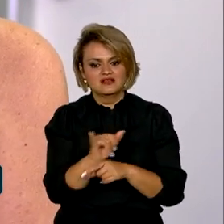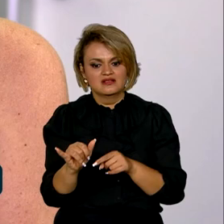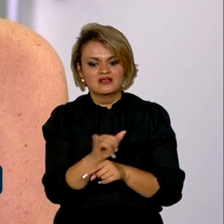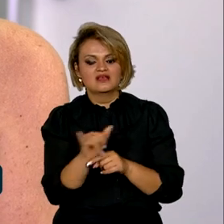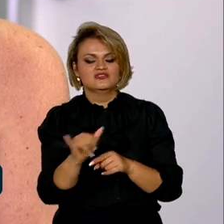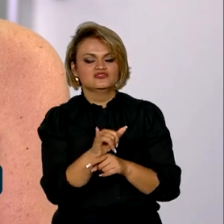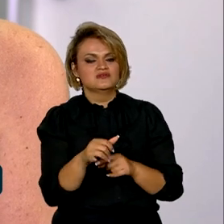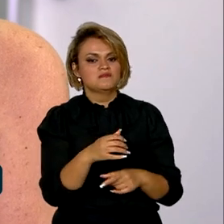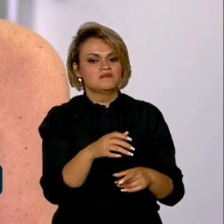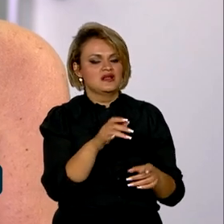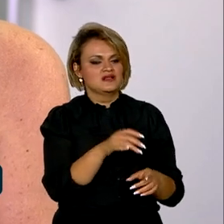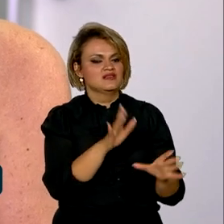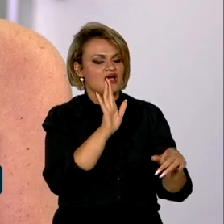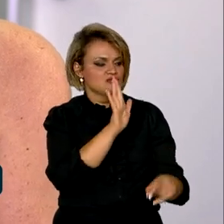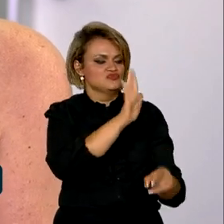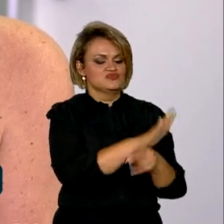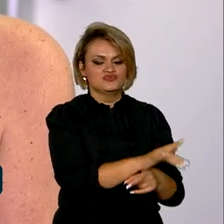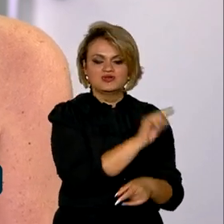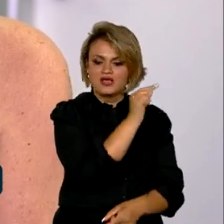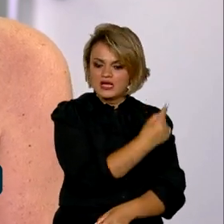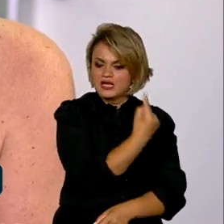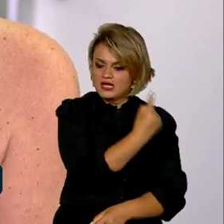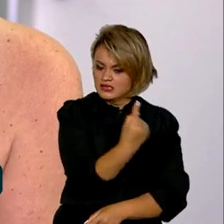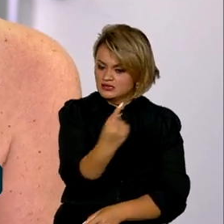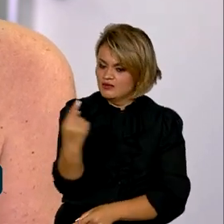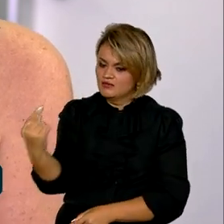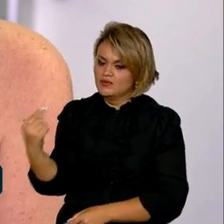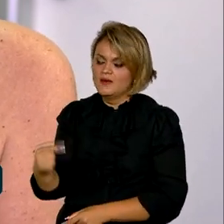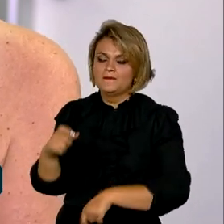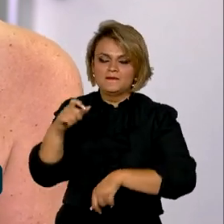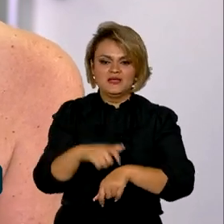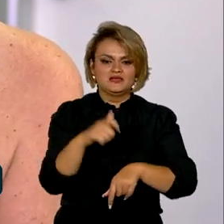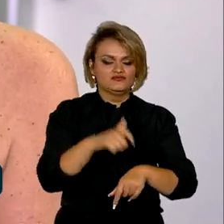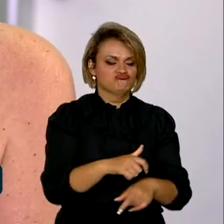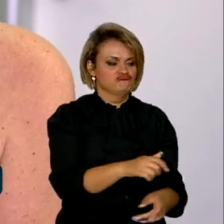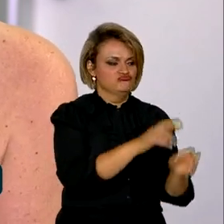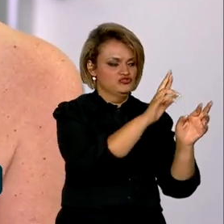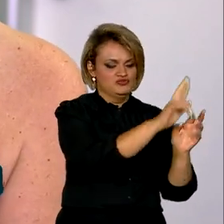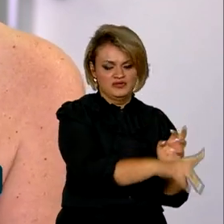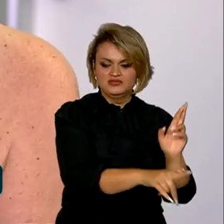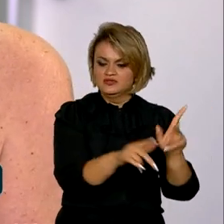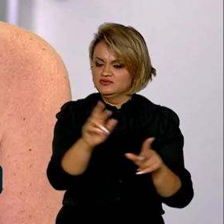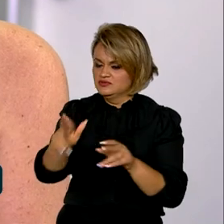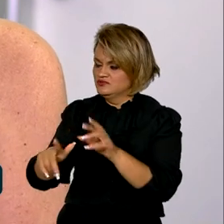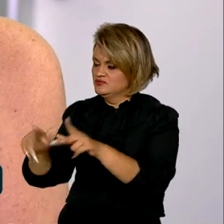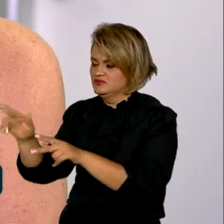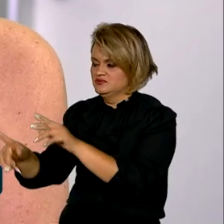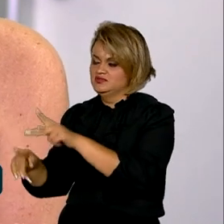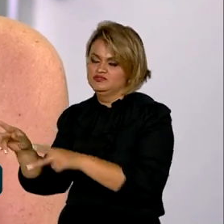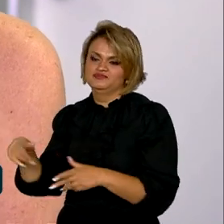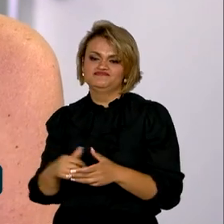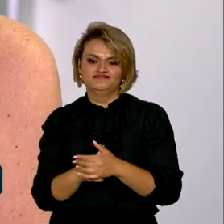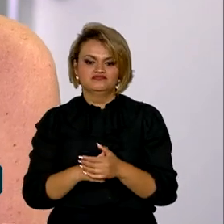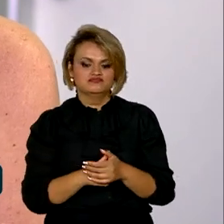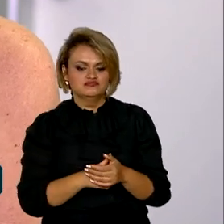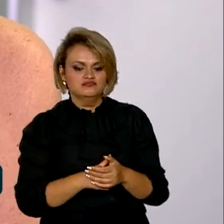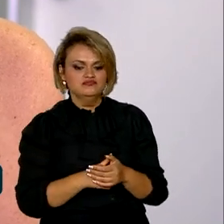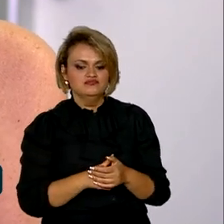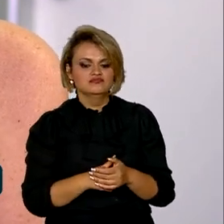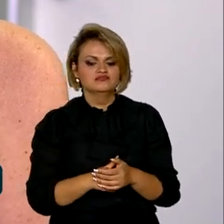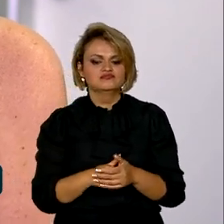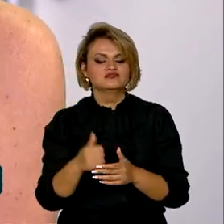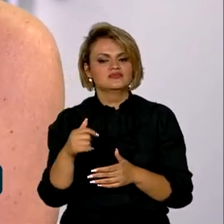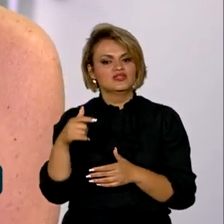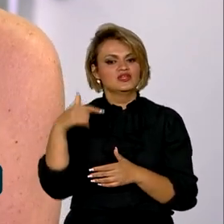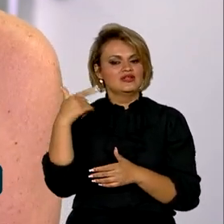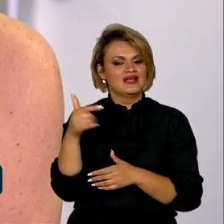e impactar também em possibilidades de fases de implementação do novo plano. Então, eu não posso, a